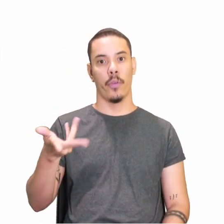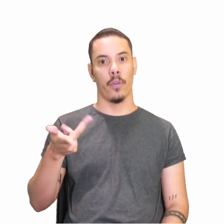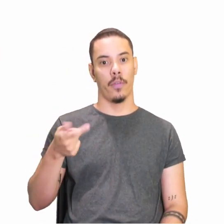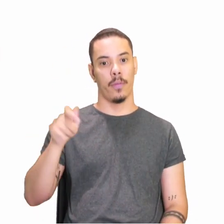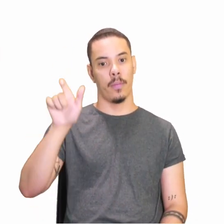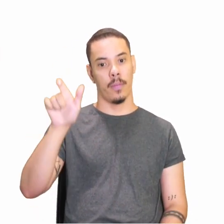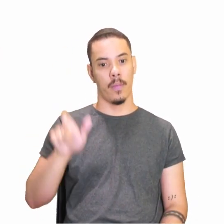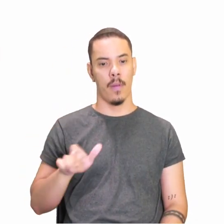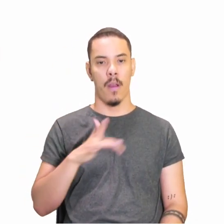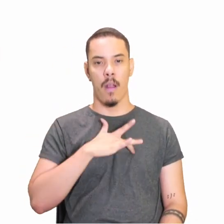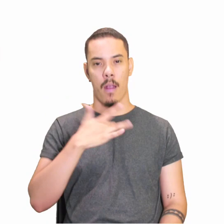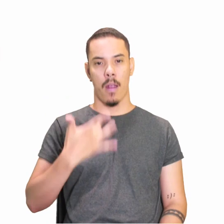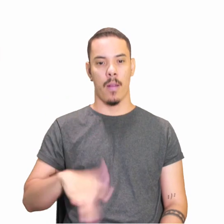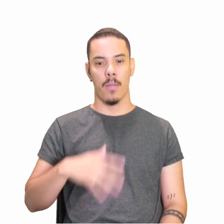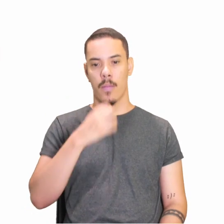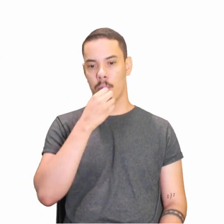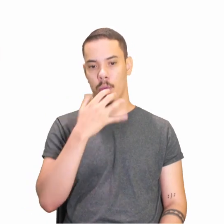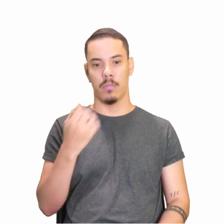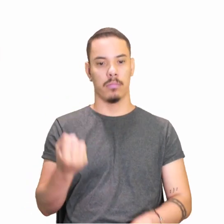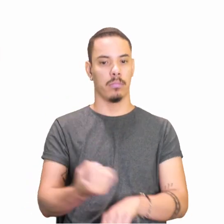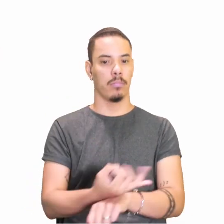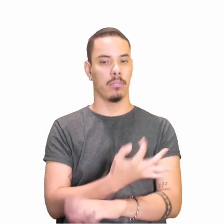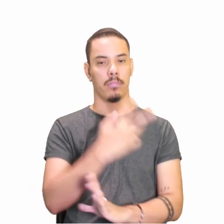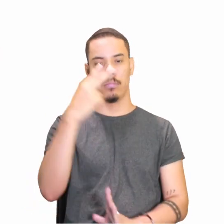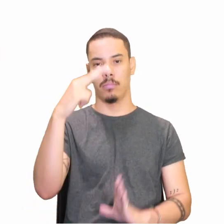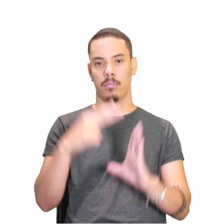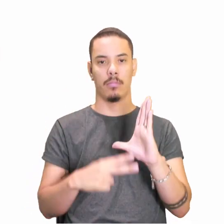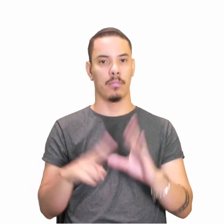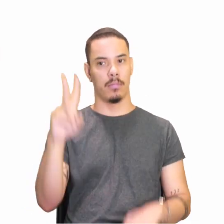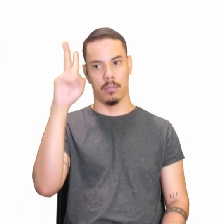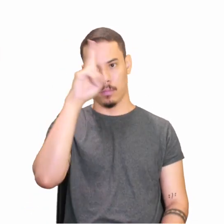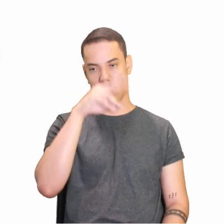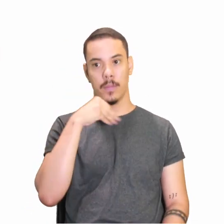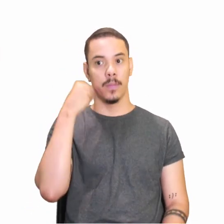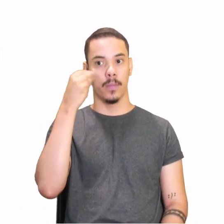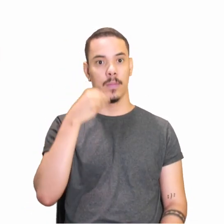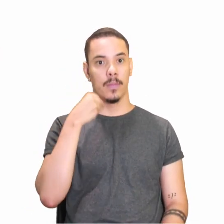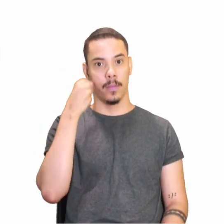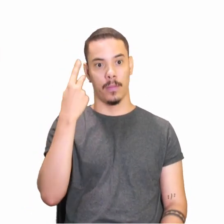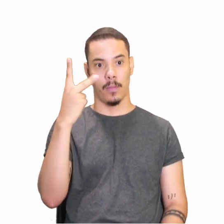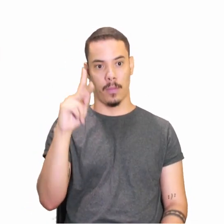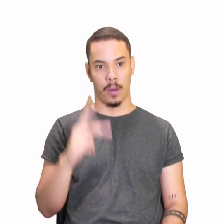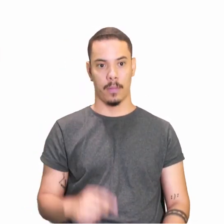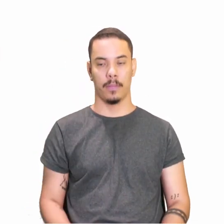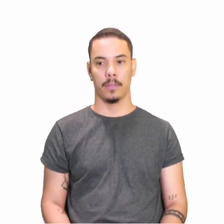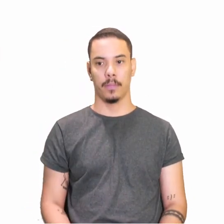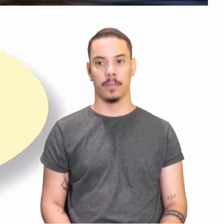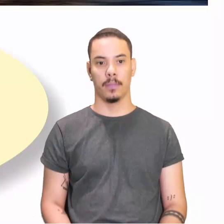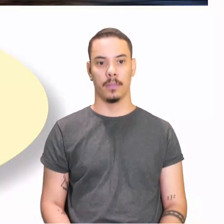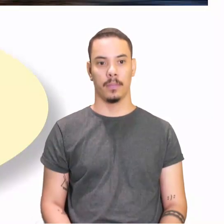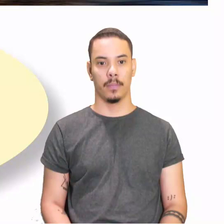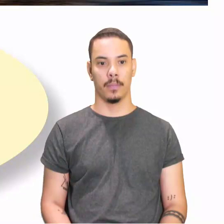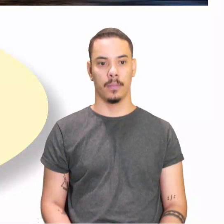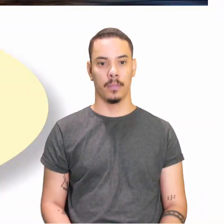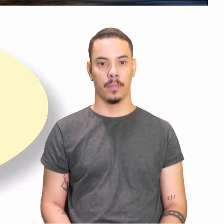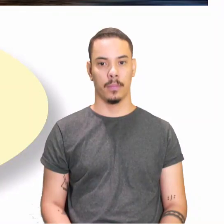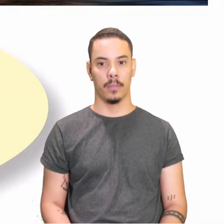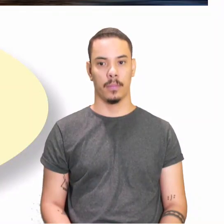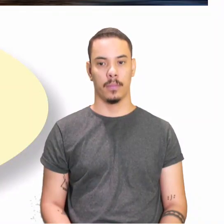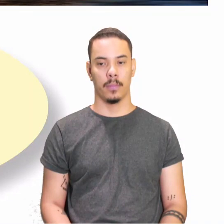de que vale a pena emocionar-se com suas lindas experiências contadas aí nesse livro, beleza? Muito